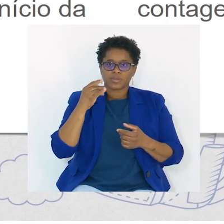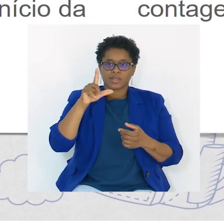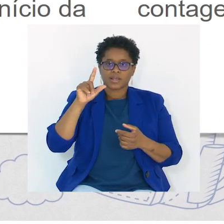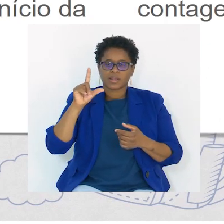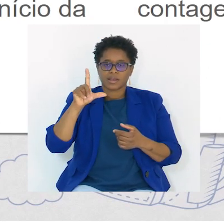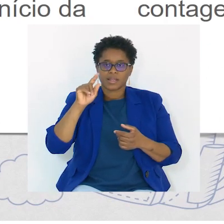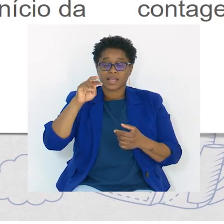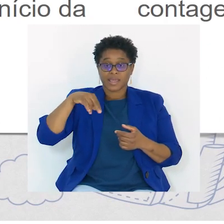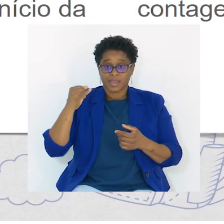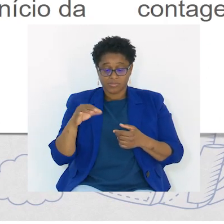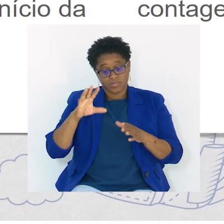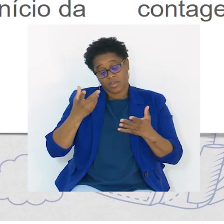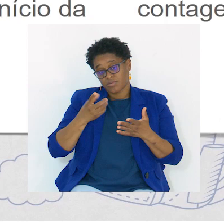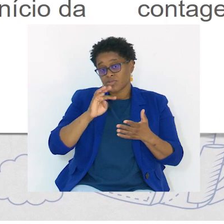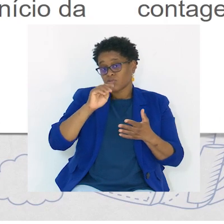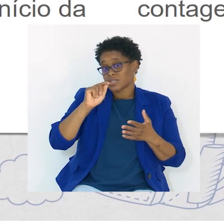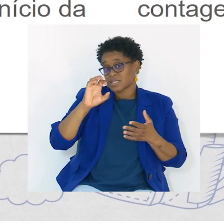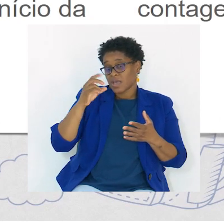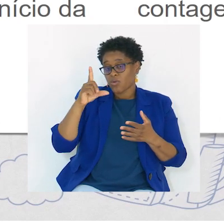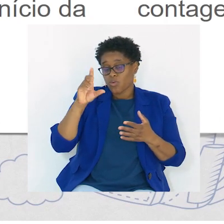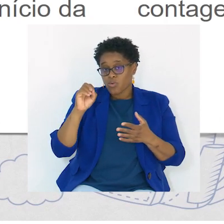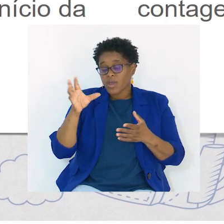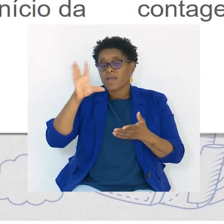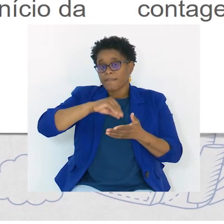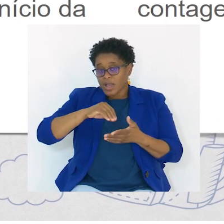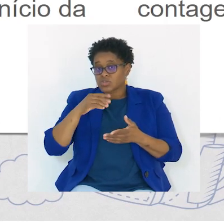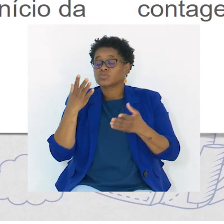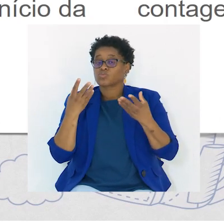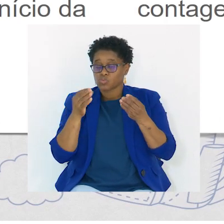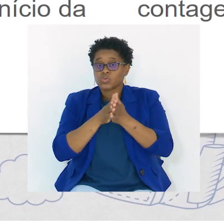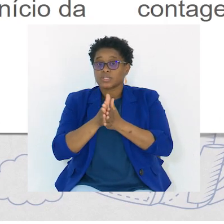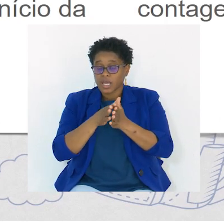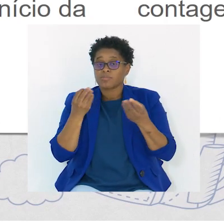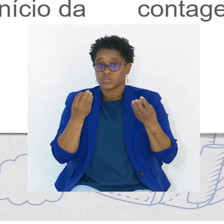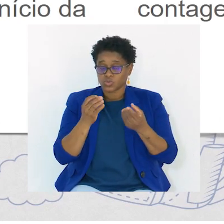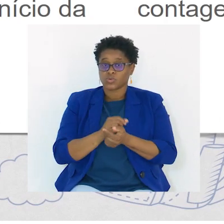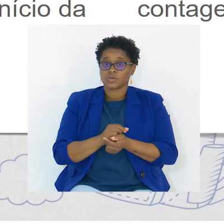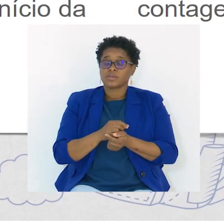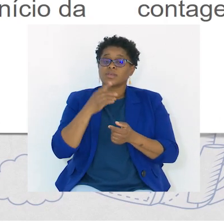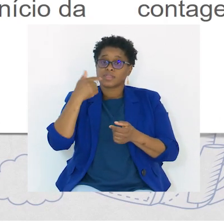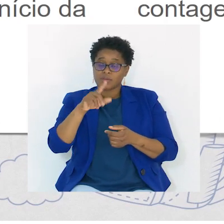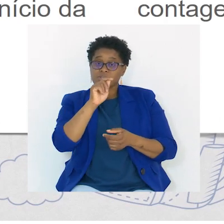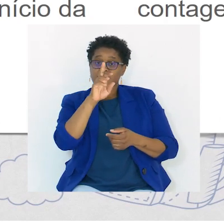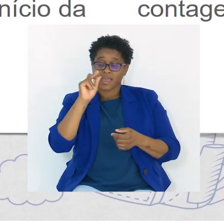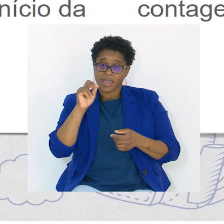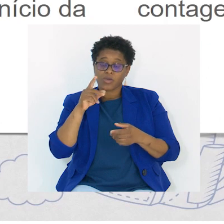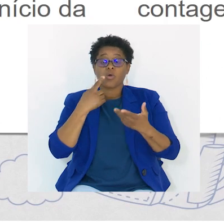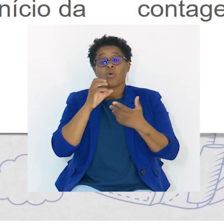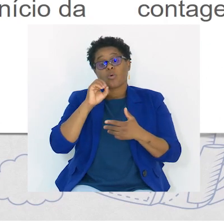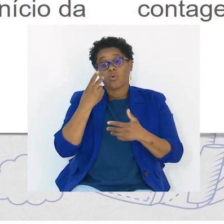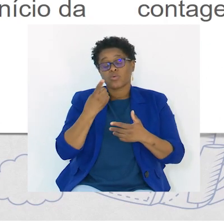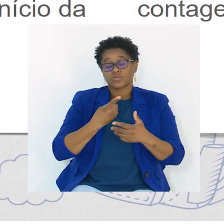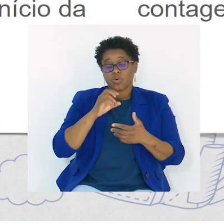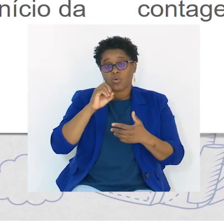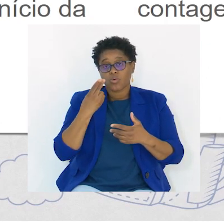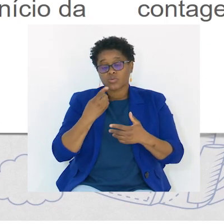século é o mais utilizado. E temos a era, ou seja, pontos de referência, que é